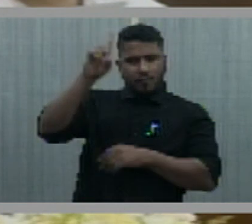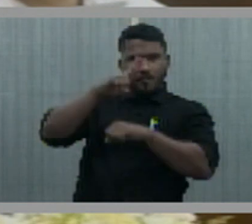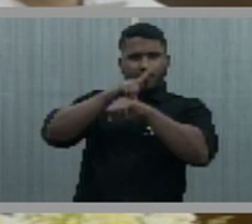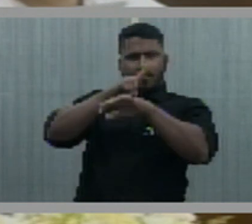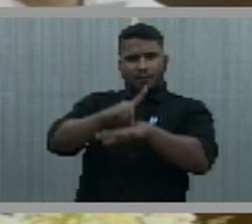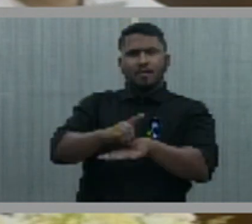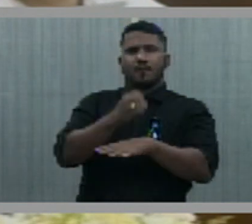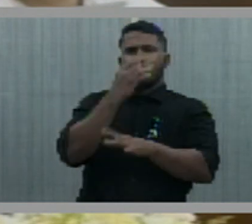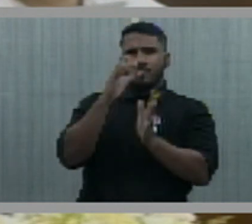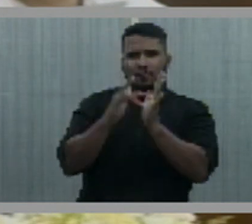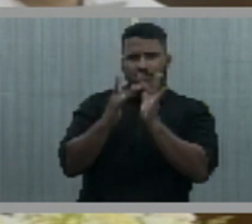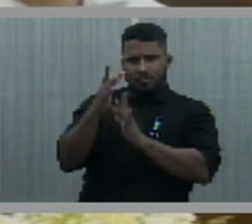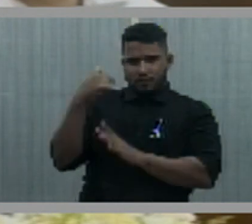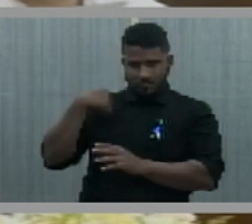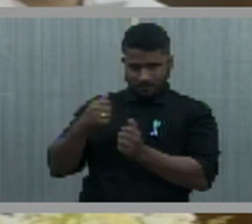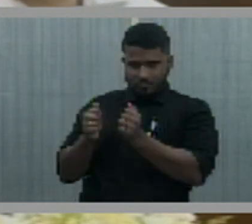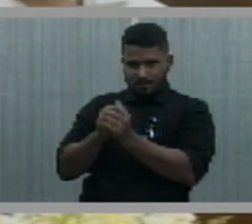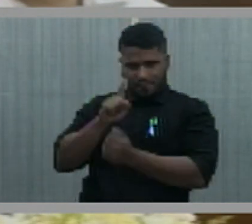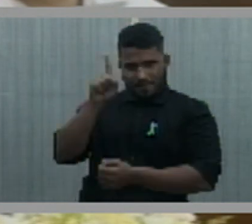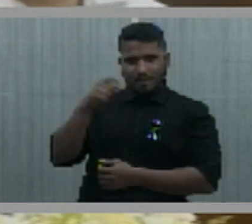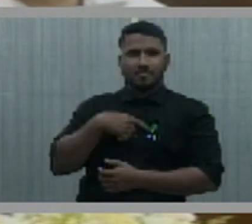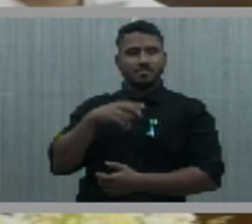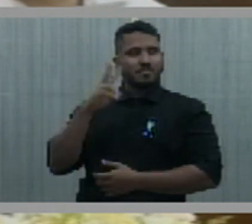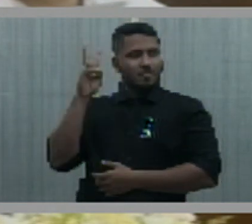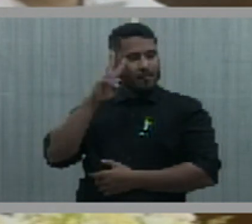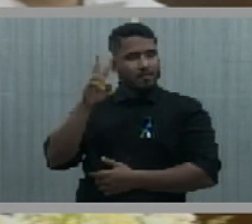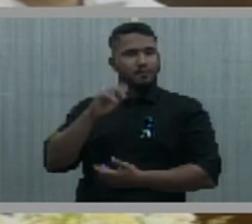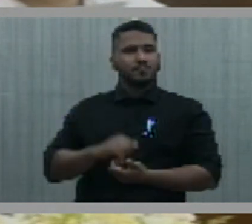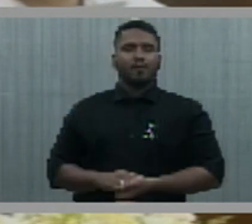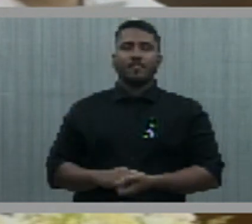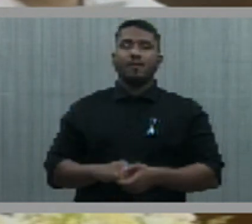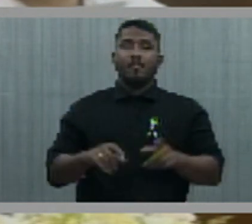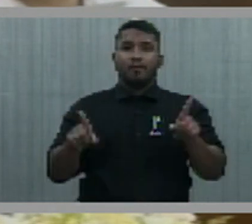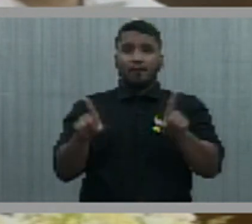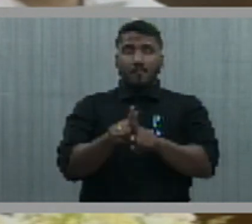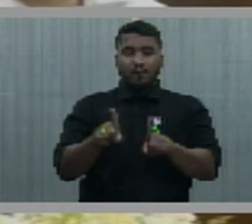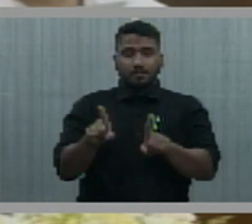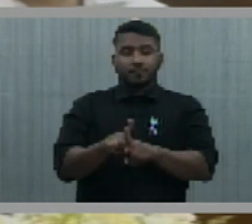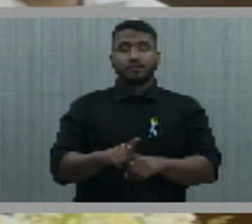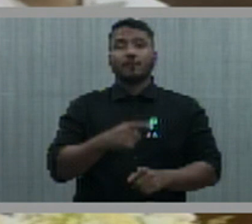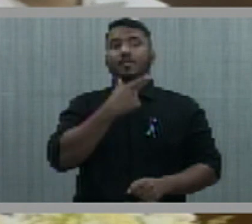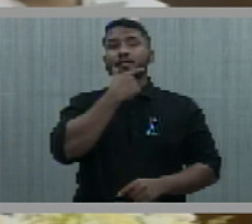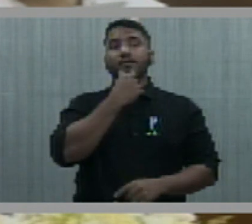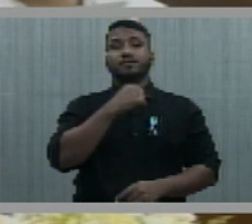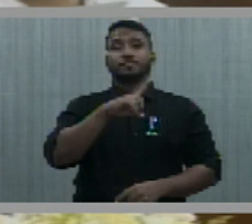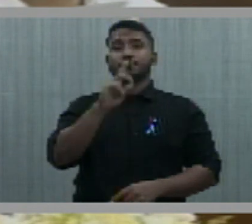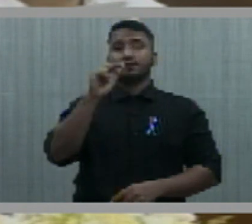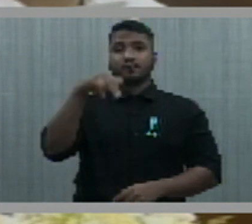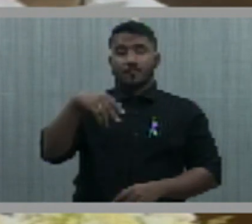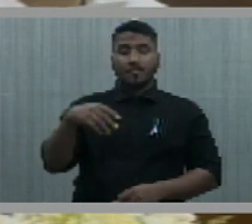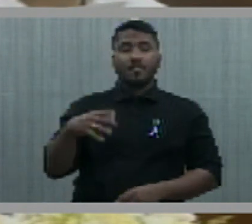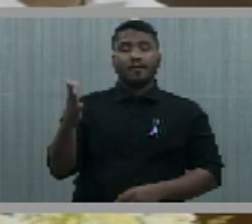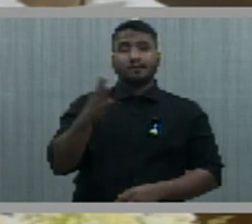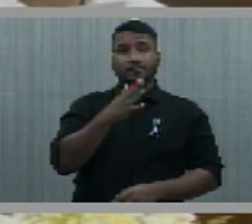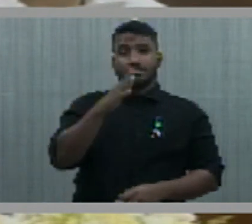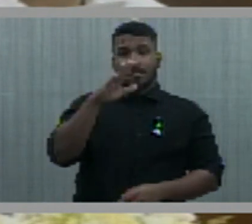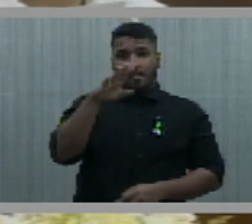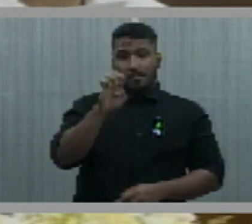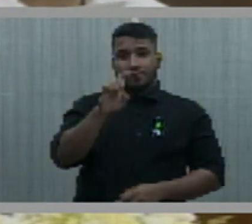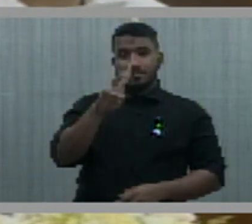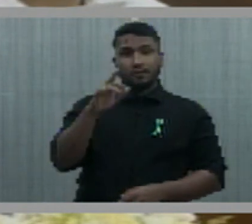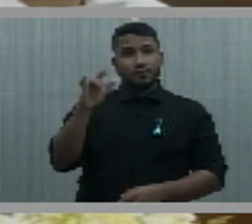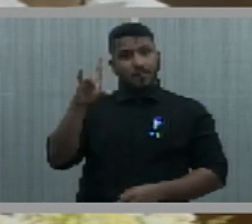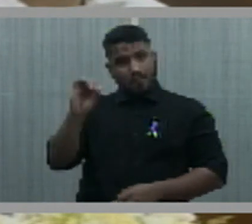de Bom Jesus. O excelentíssimo, reverendíssimo senhor Dom Edvalter